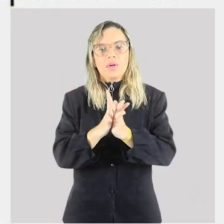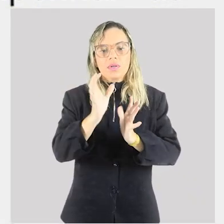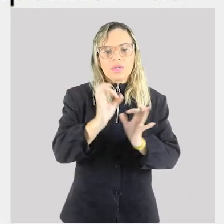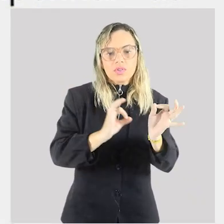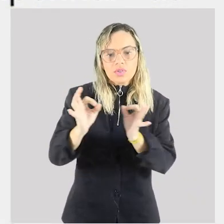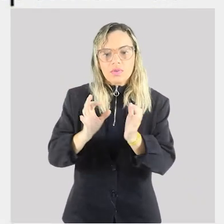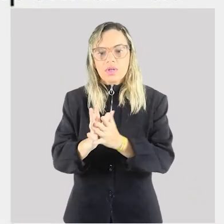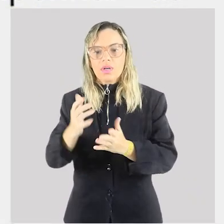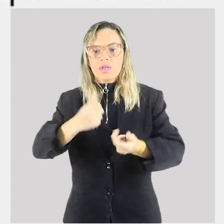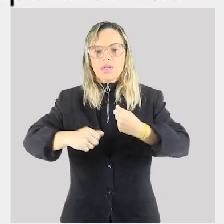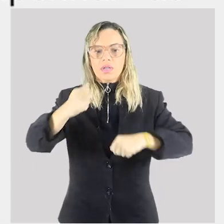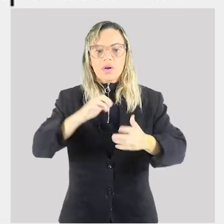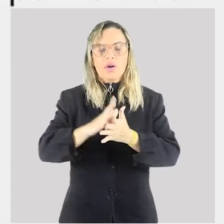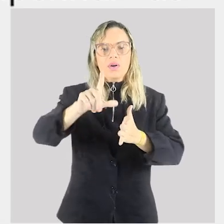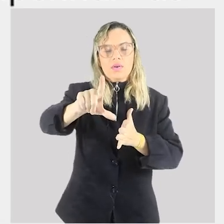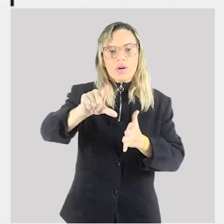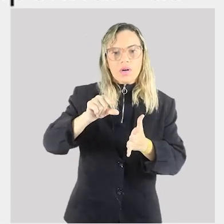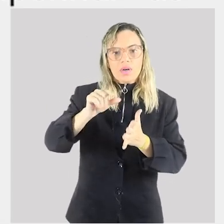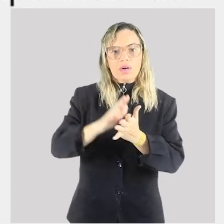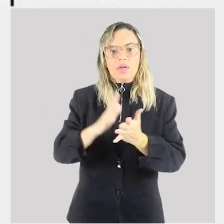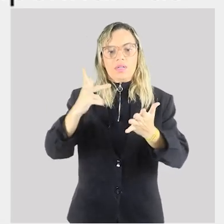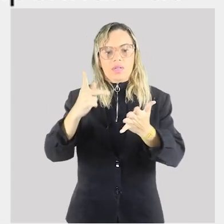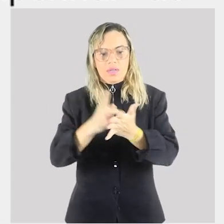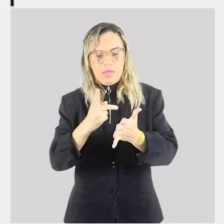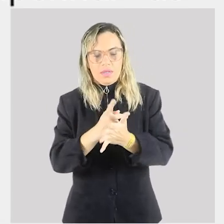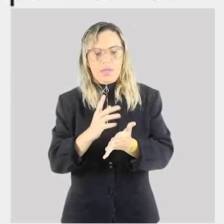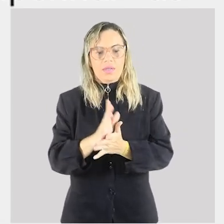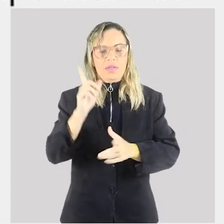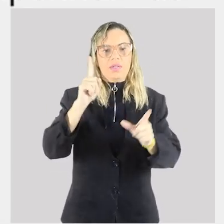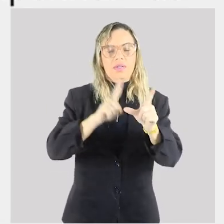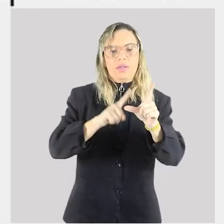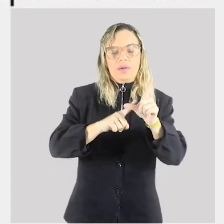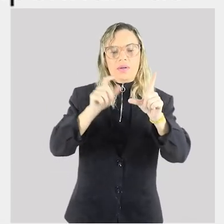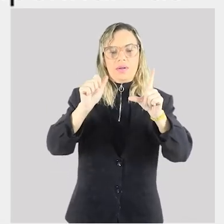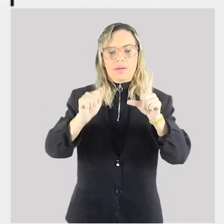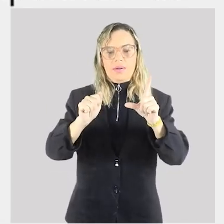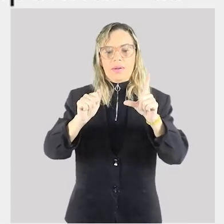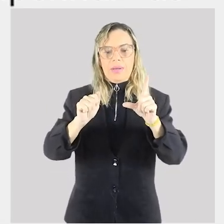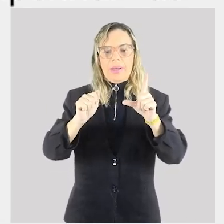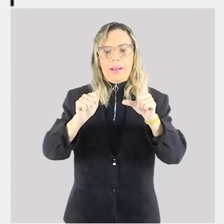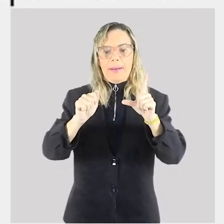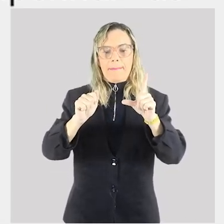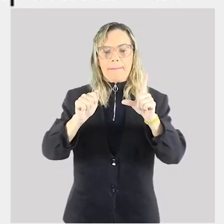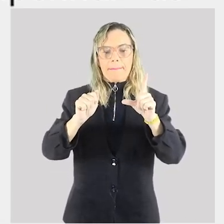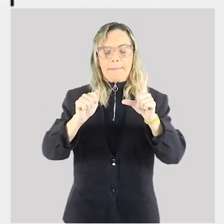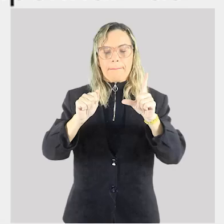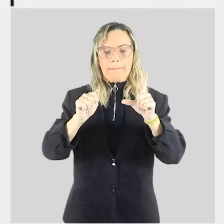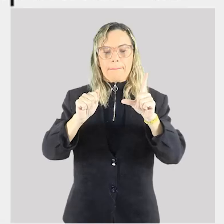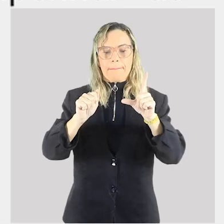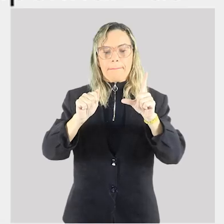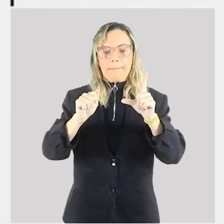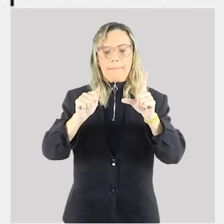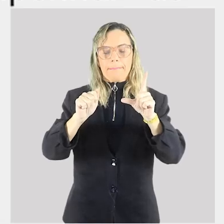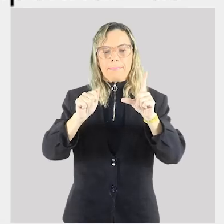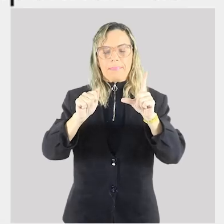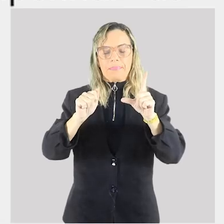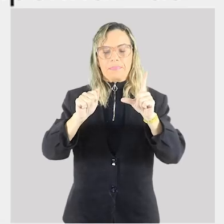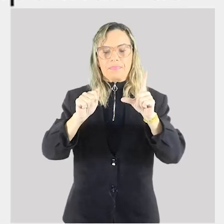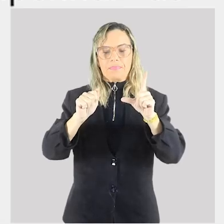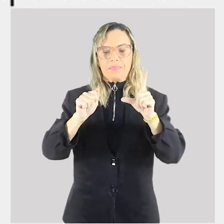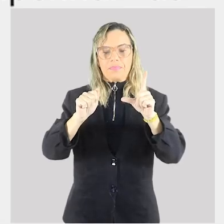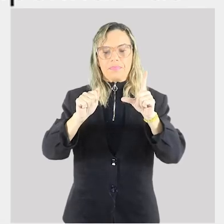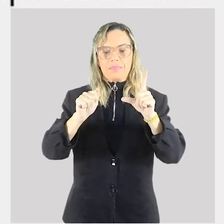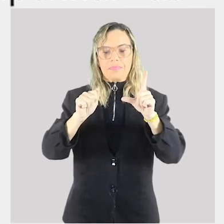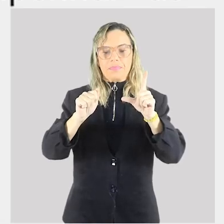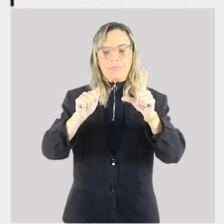organização administrativa, assinale a alternativa incorreta. A organização da administração é a estruturação das pessoas, entidades e órgãos